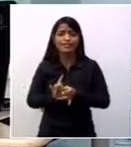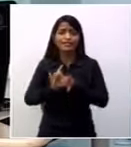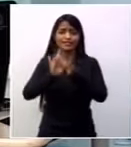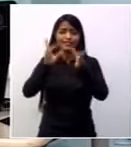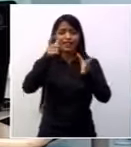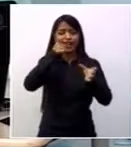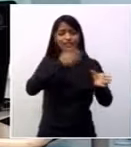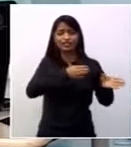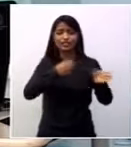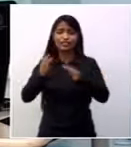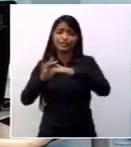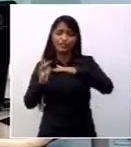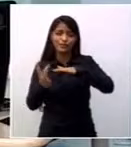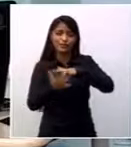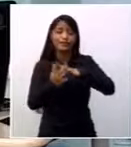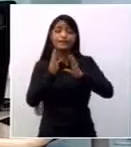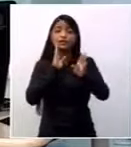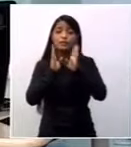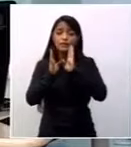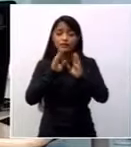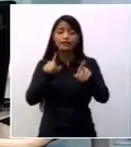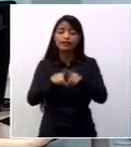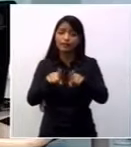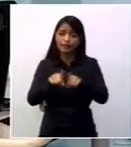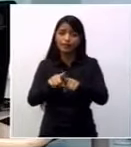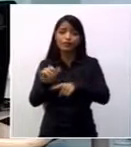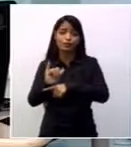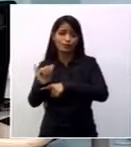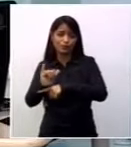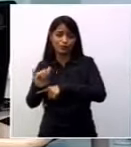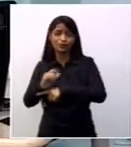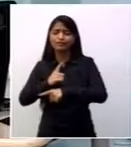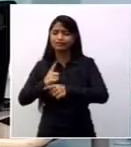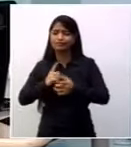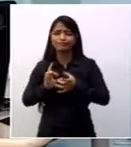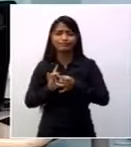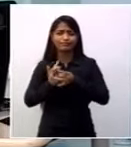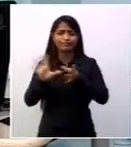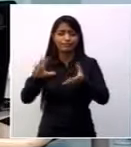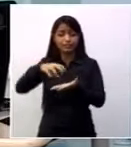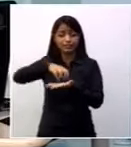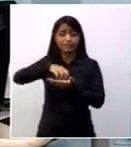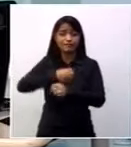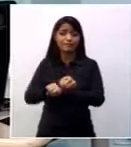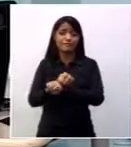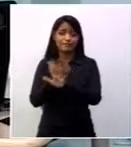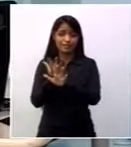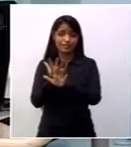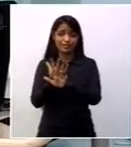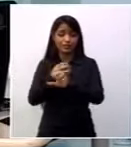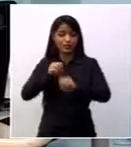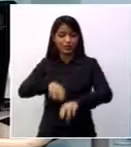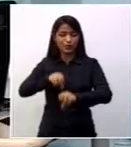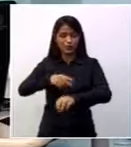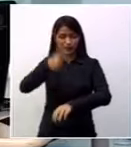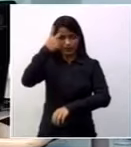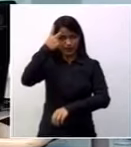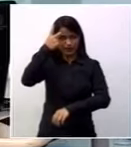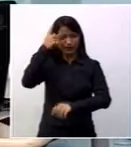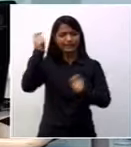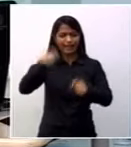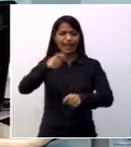sociais, Facebook e no YouTube, lá nos canais da Central de Mídias da Educação de São Paulo.